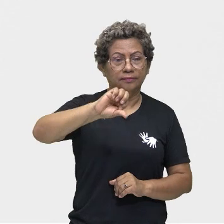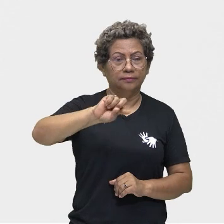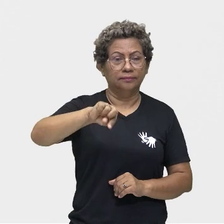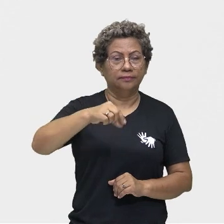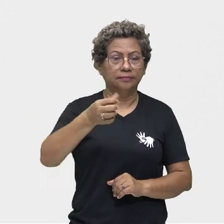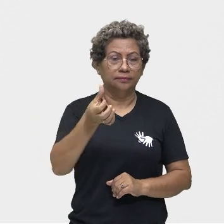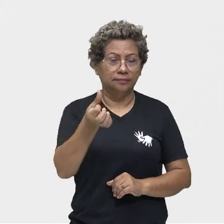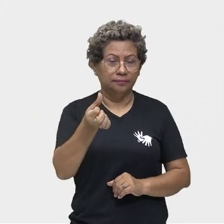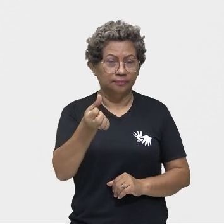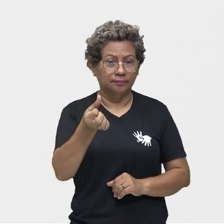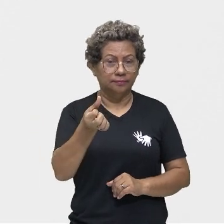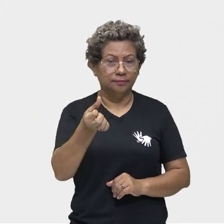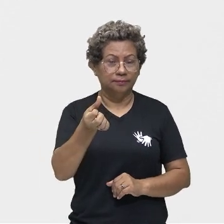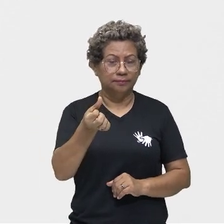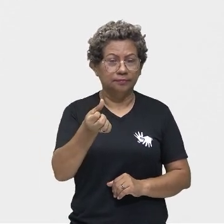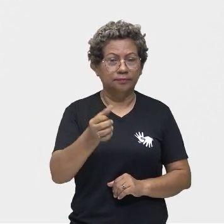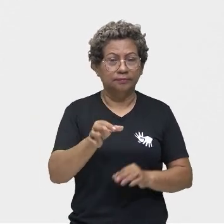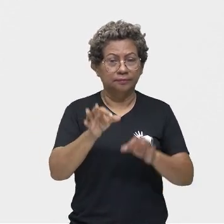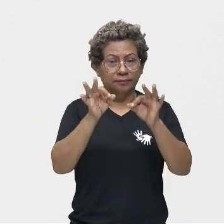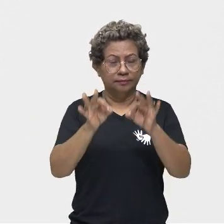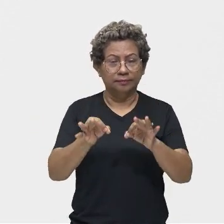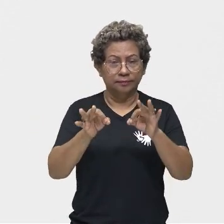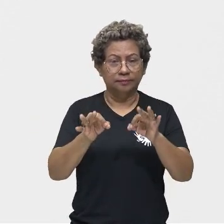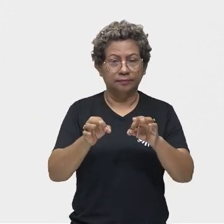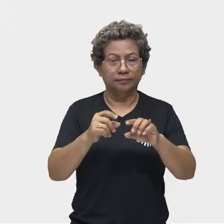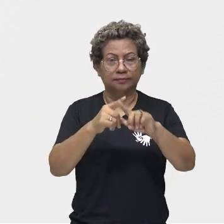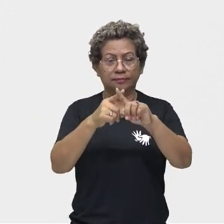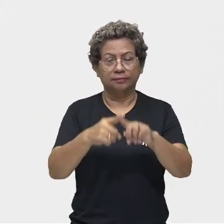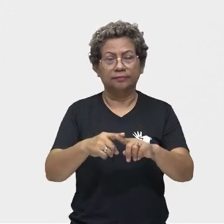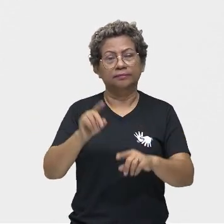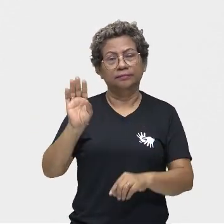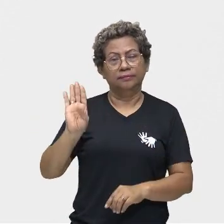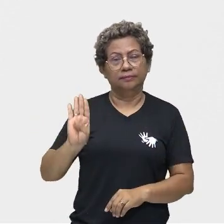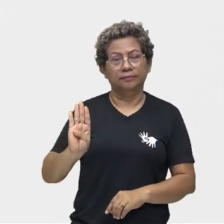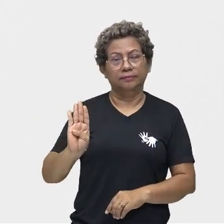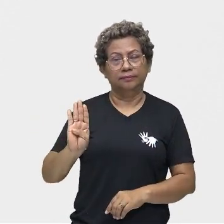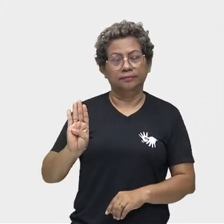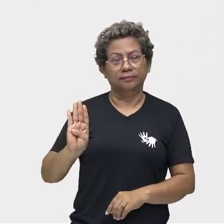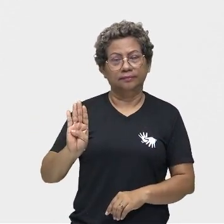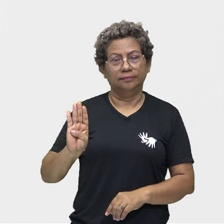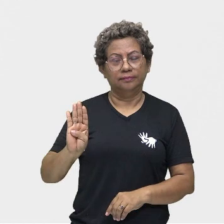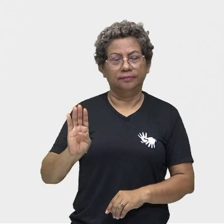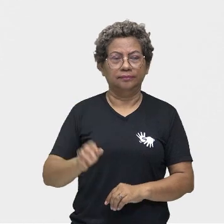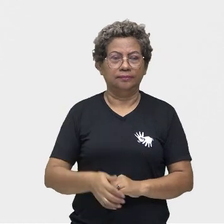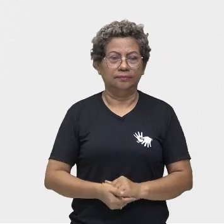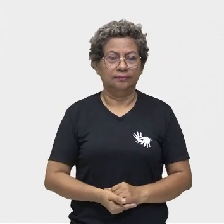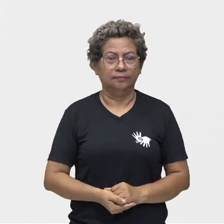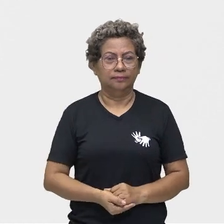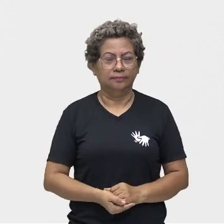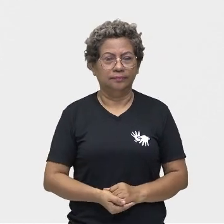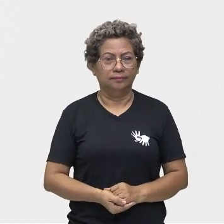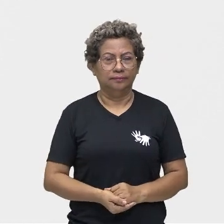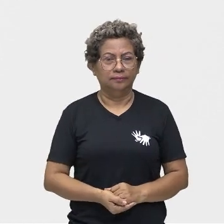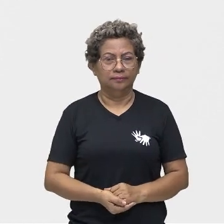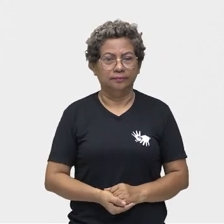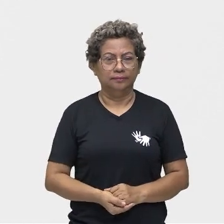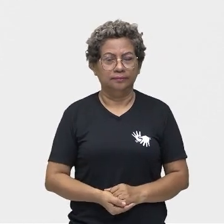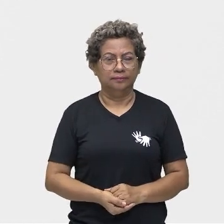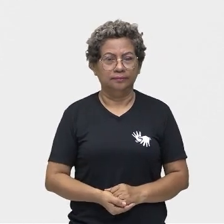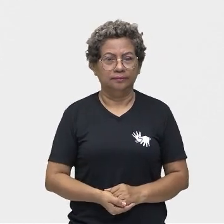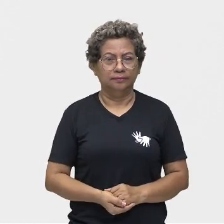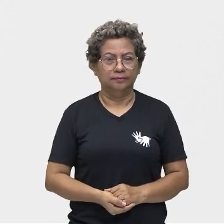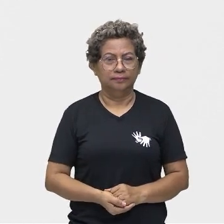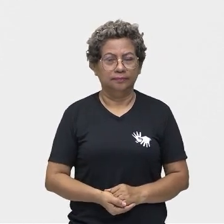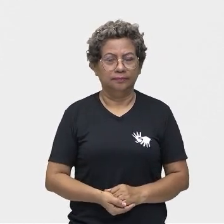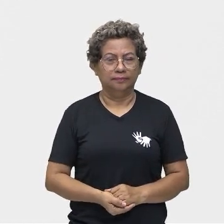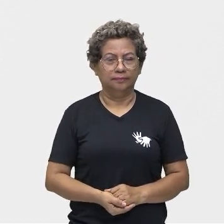igual a 9,6. Portanto, a letra correta é a letra B. B de